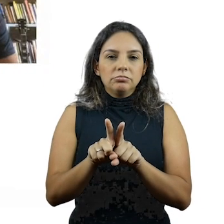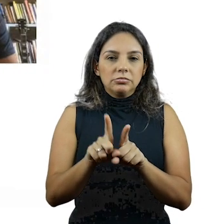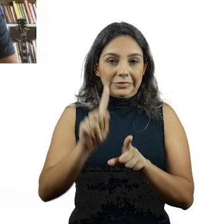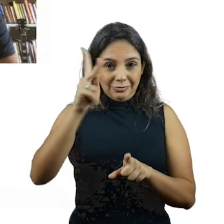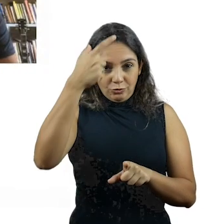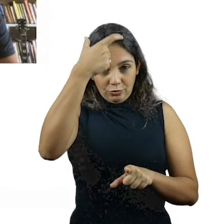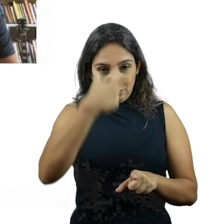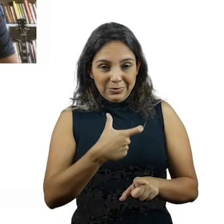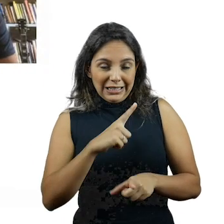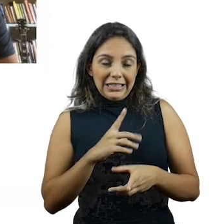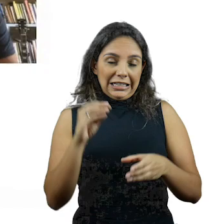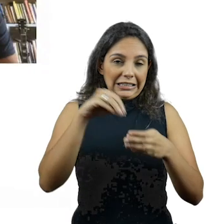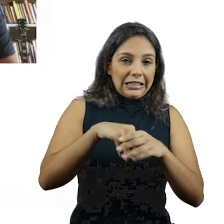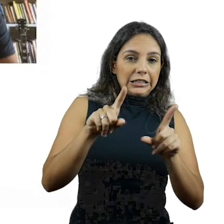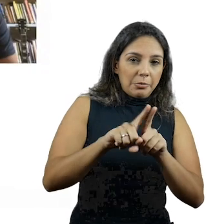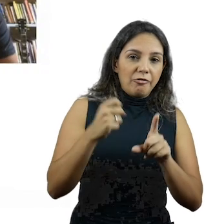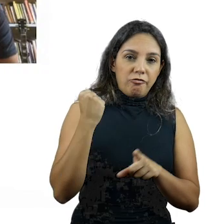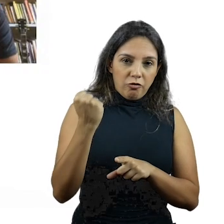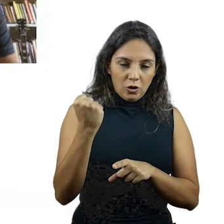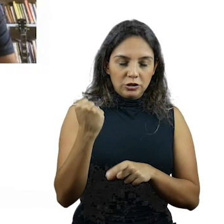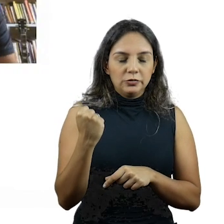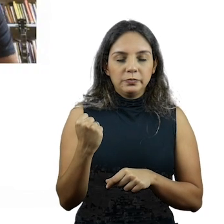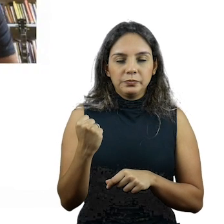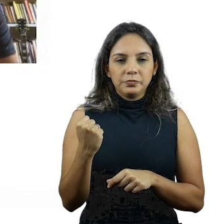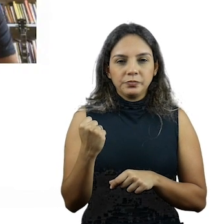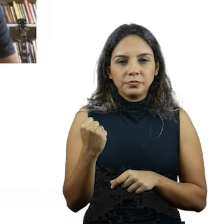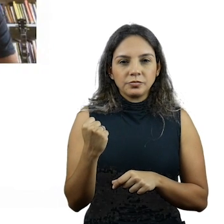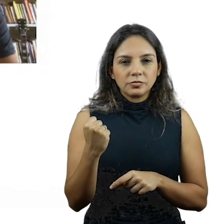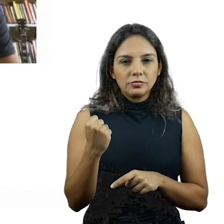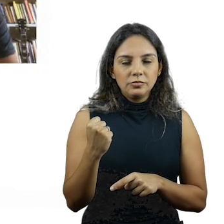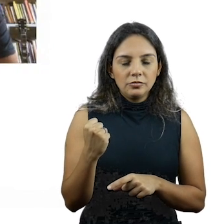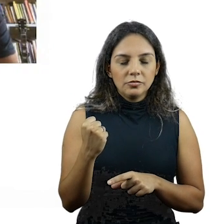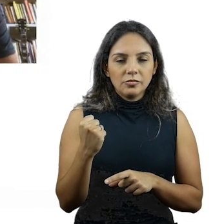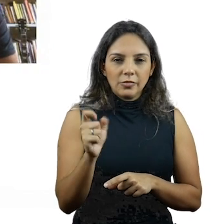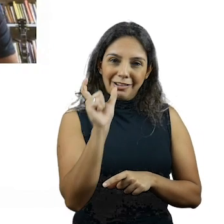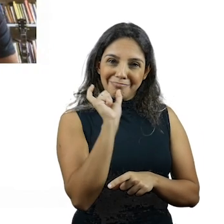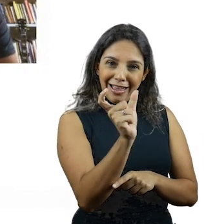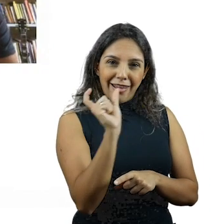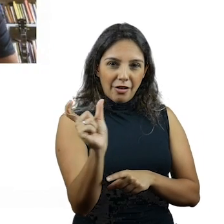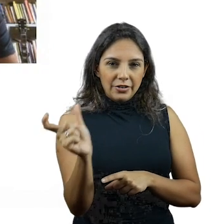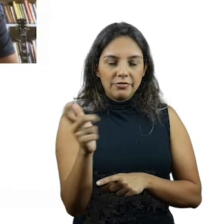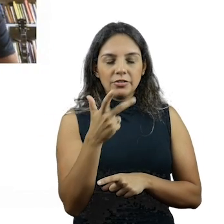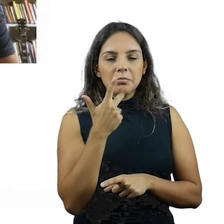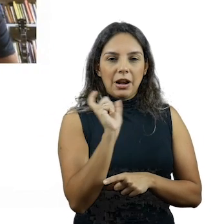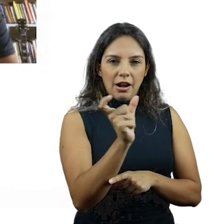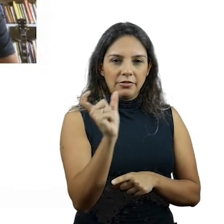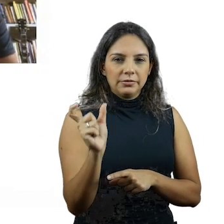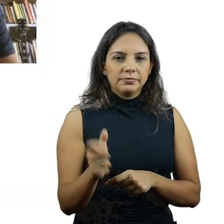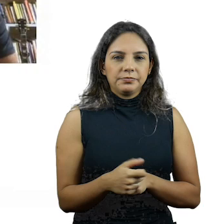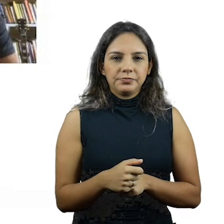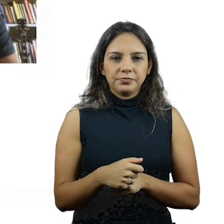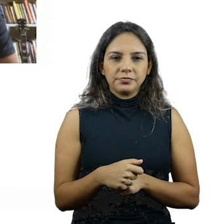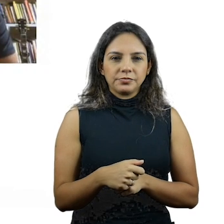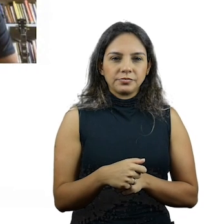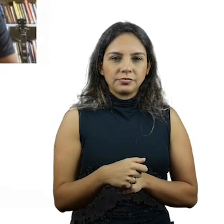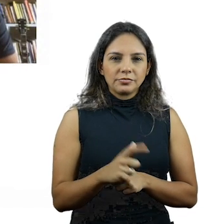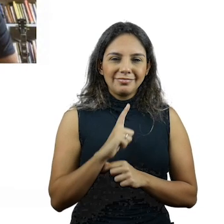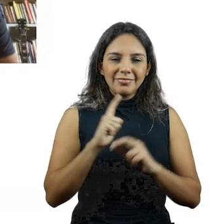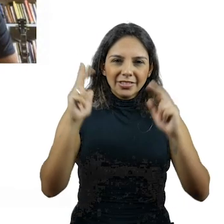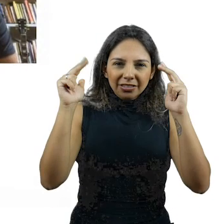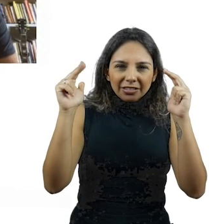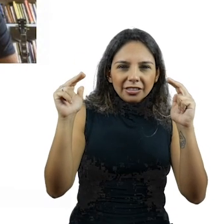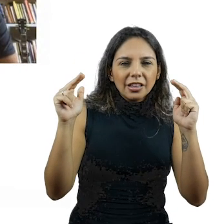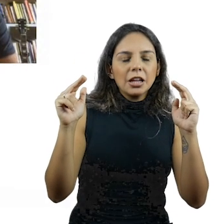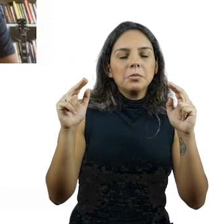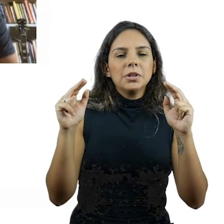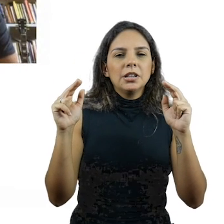forte, bastante presente. Por exemplo, nesse Palavras, é um livro que fala do suicídio, né, então tem uma super delicado. Fiz uma pesquisa muito grande, né,